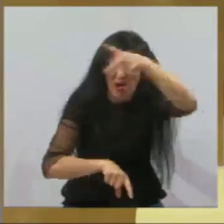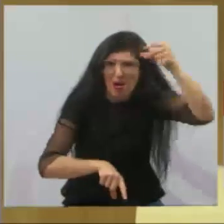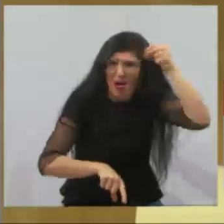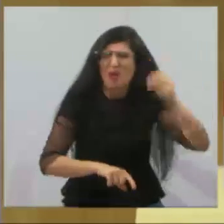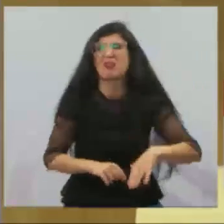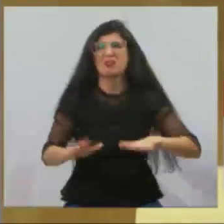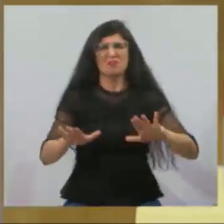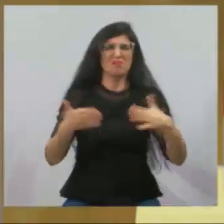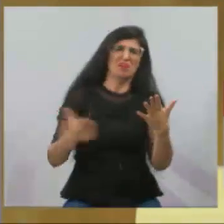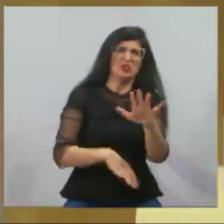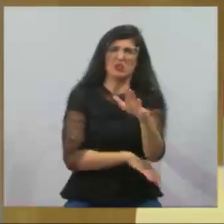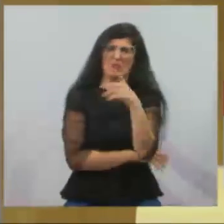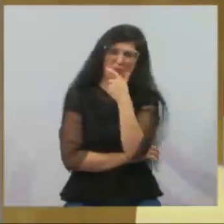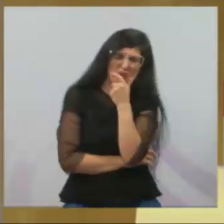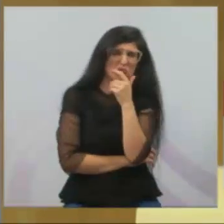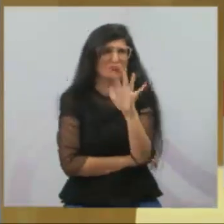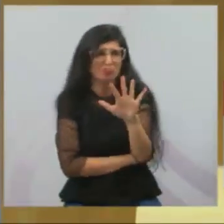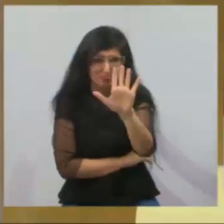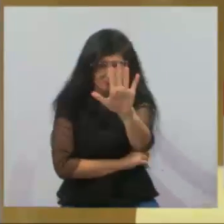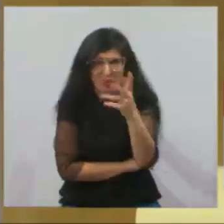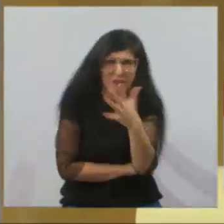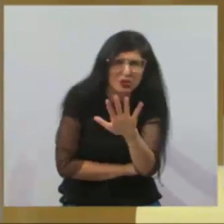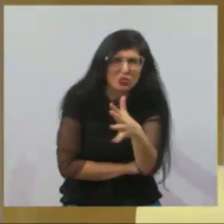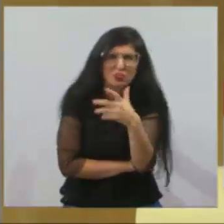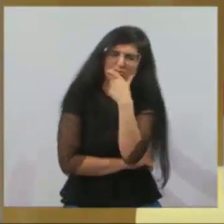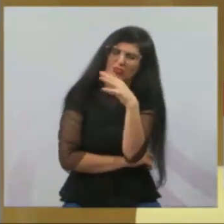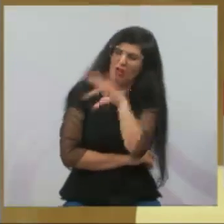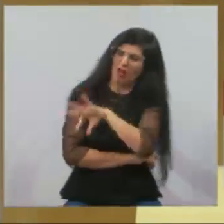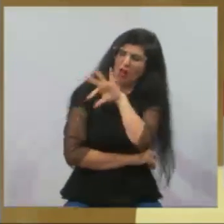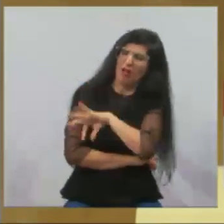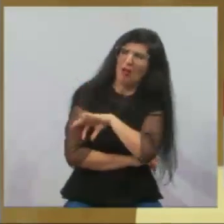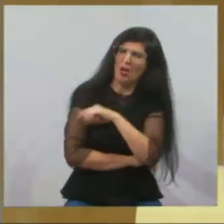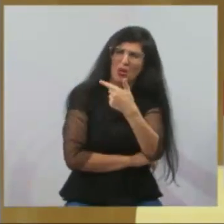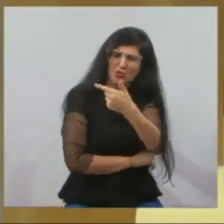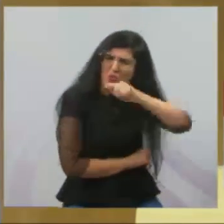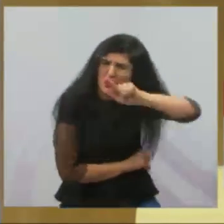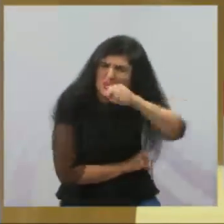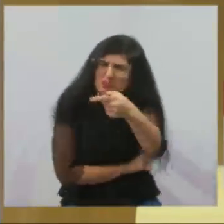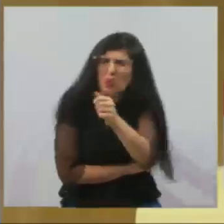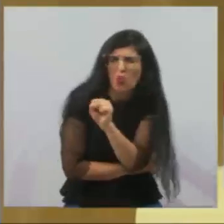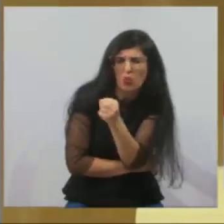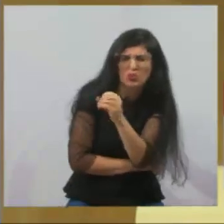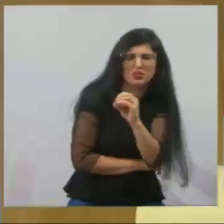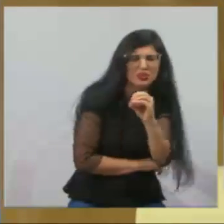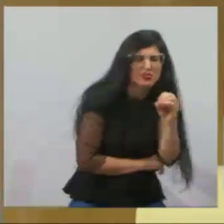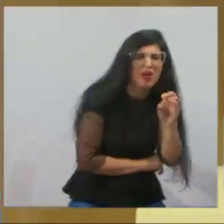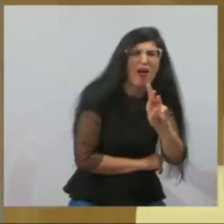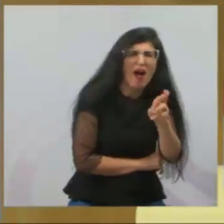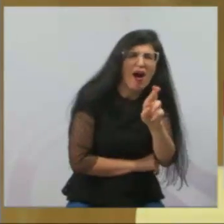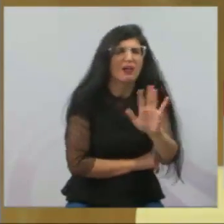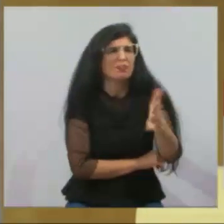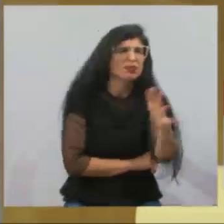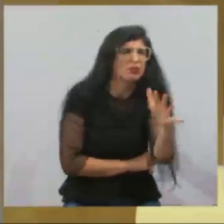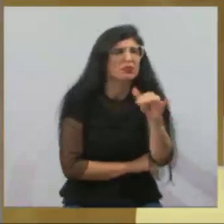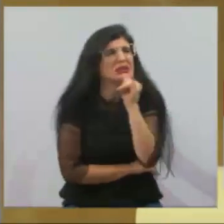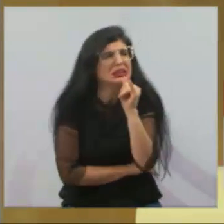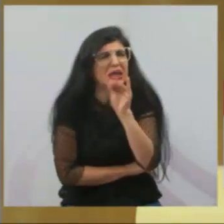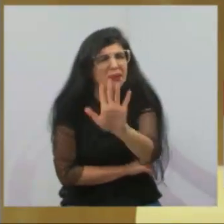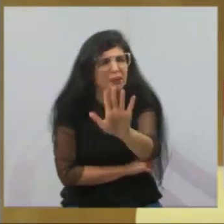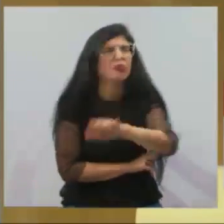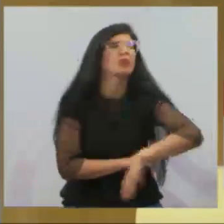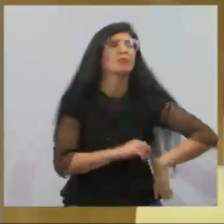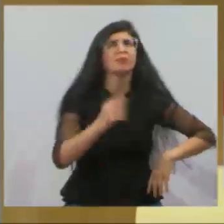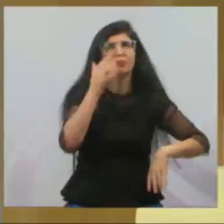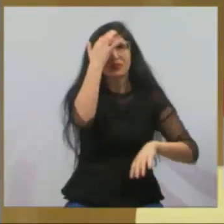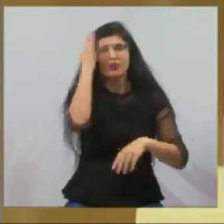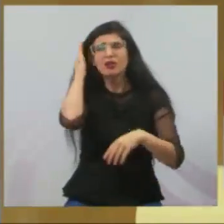salário médio aí do funcionalismo de R$ 2.800 em média, eles vão ter aí em torno